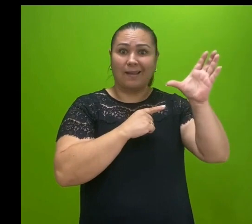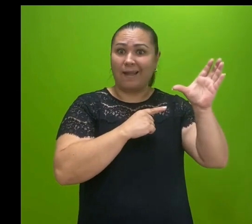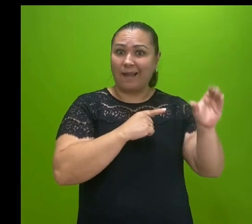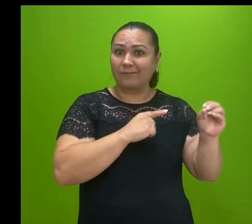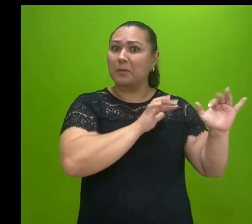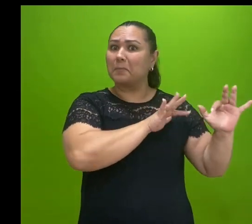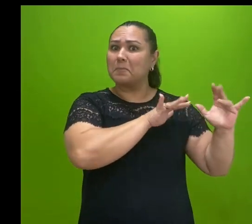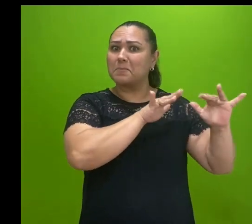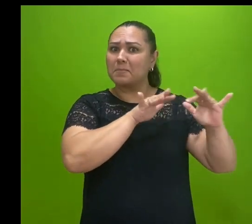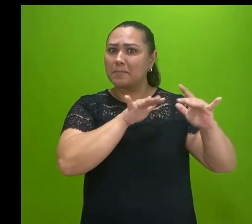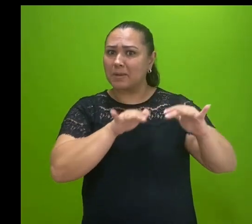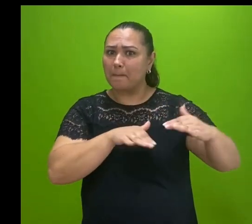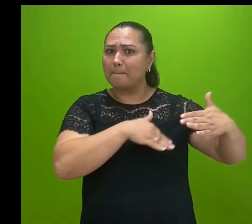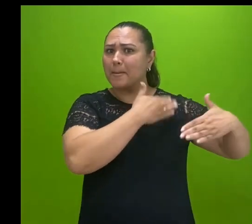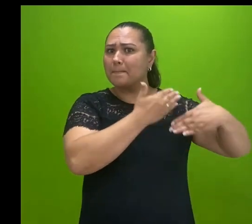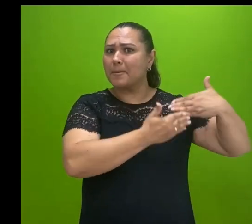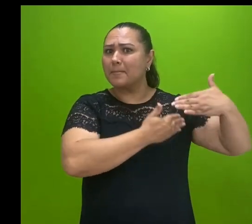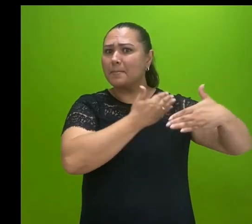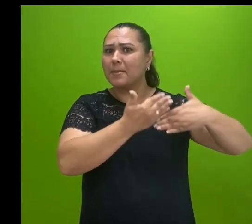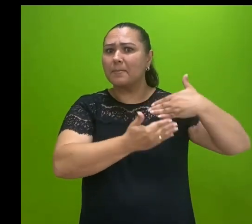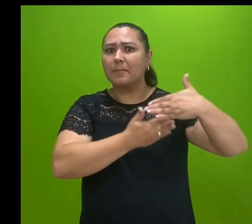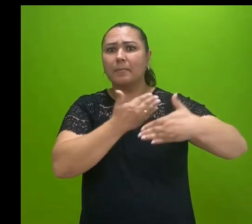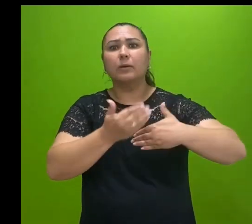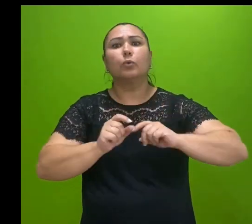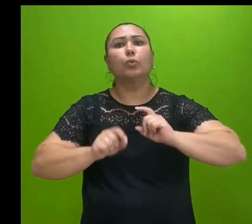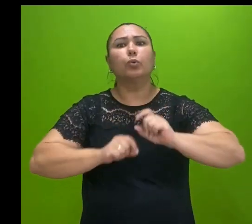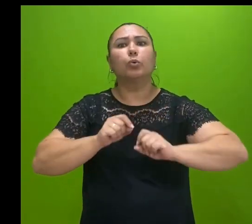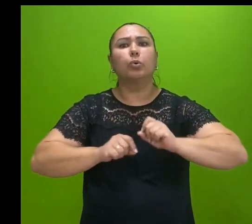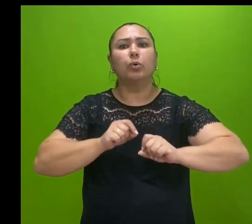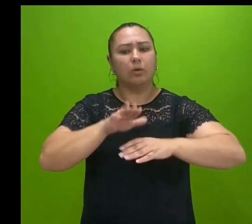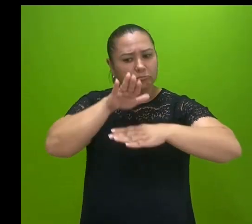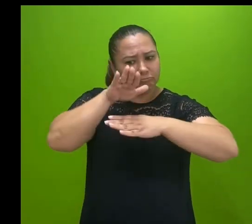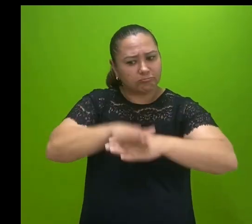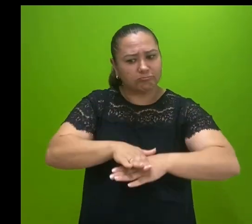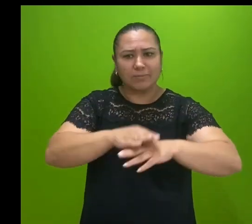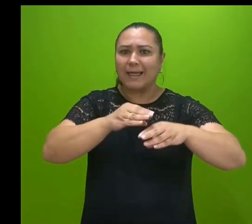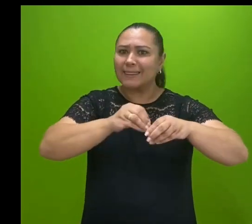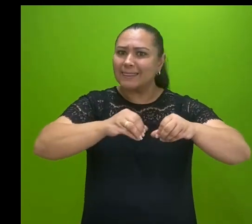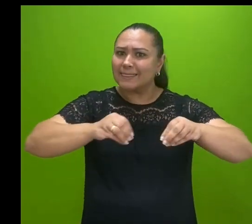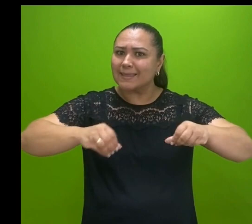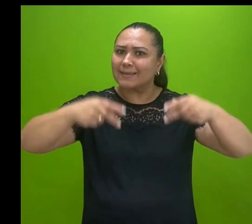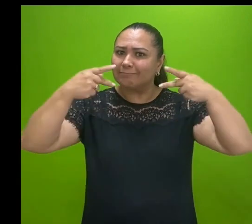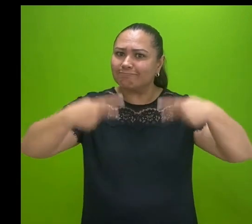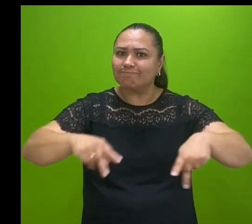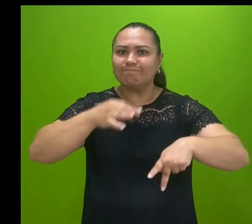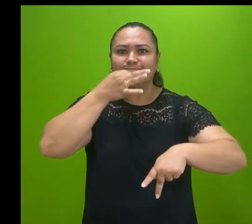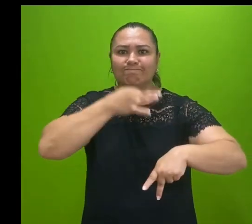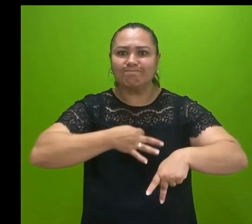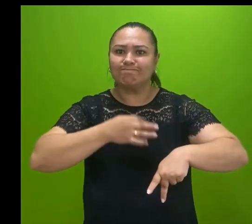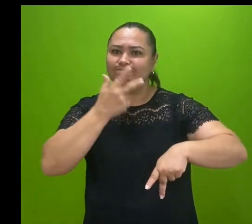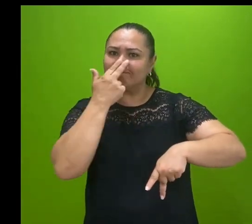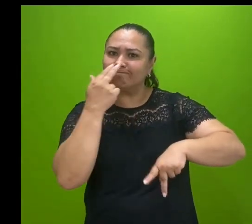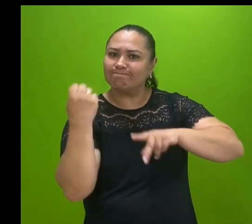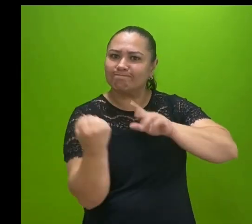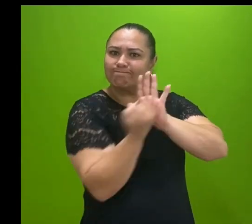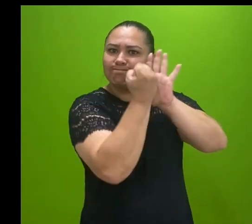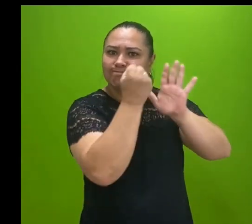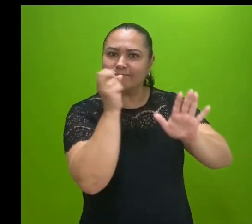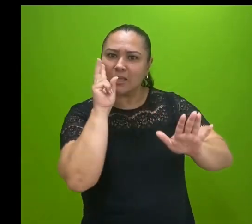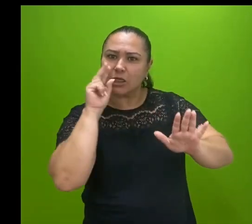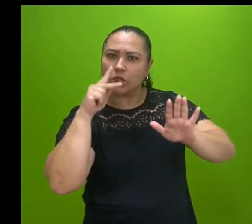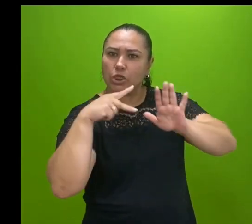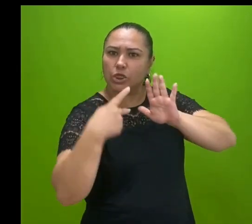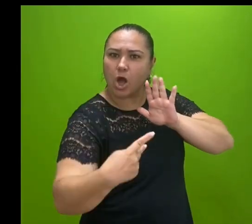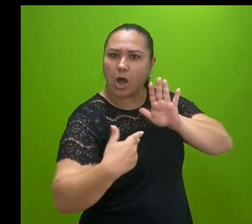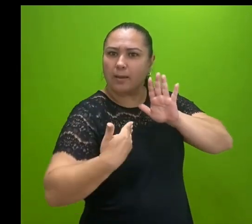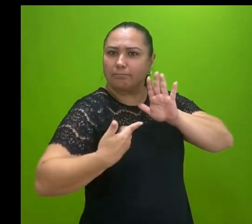africana. Né? O quanto os africanos e os seus descendentes construíram essas terras e deixaram